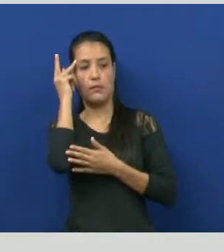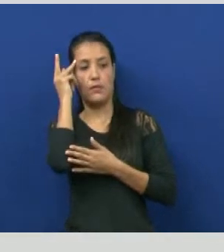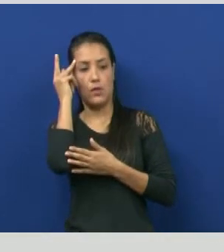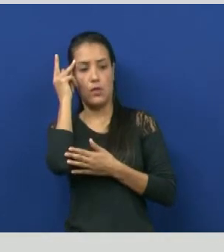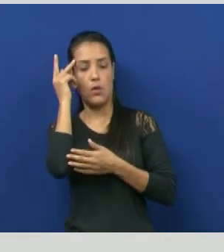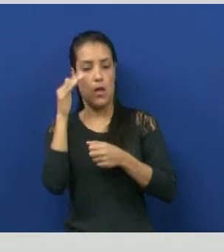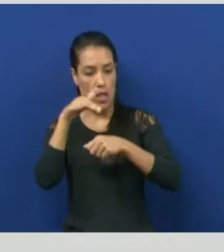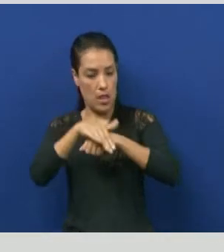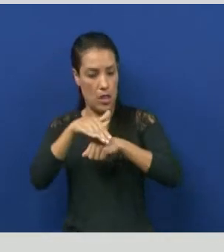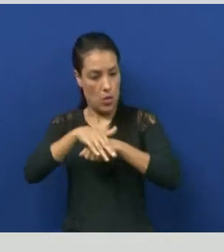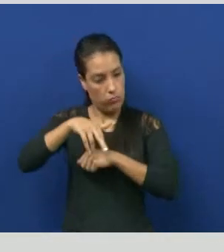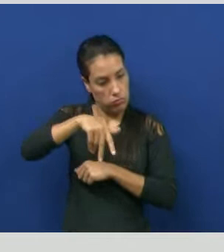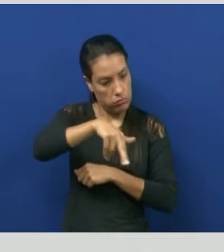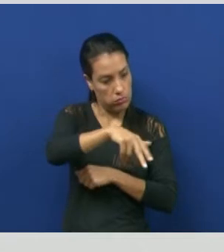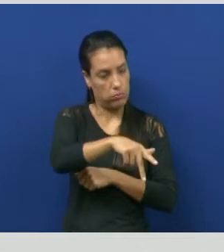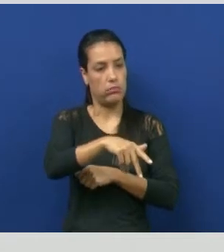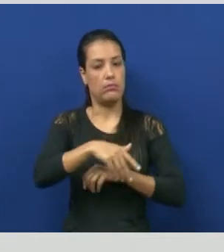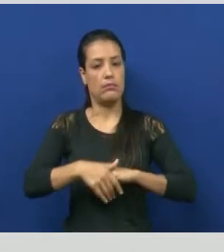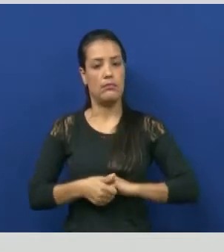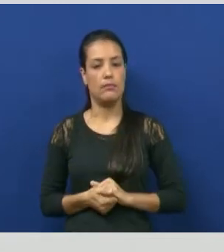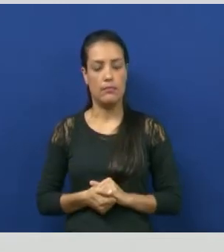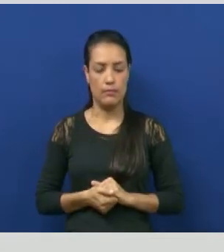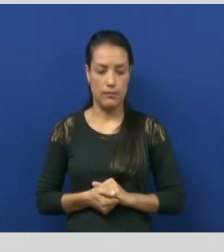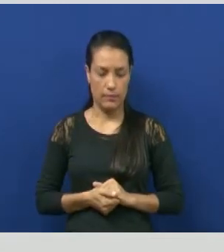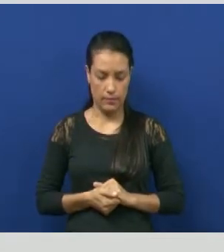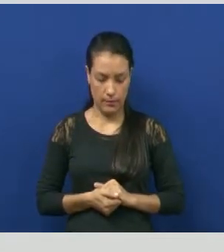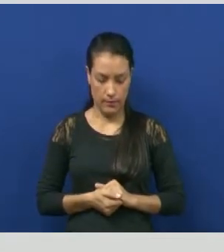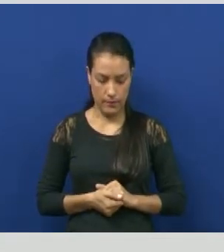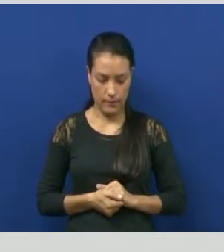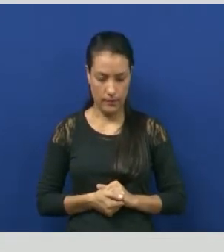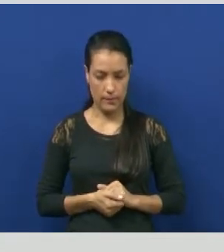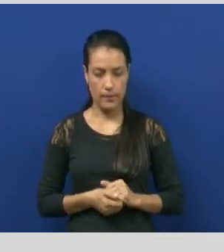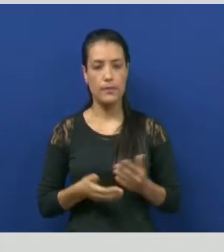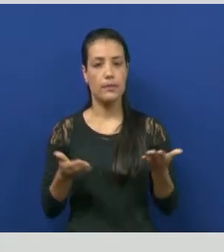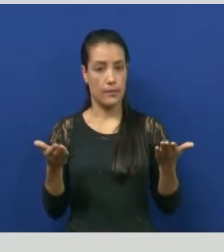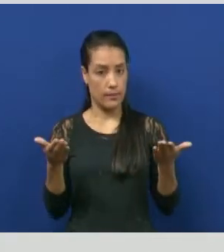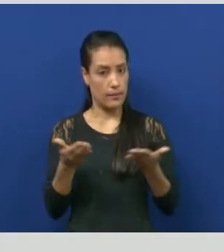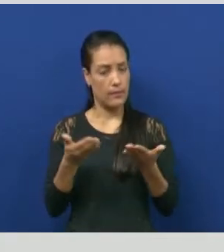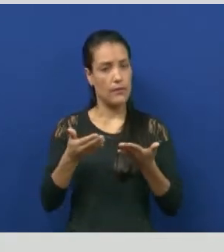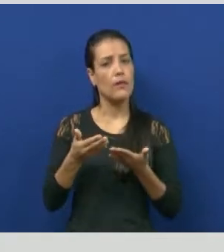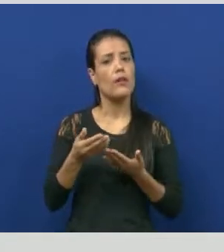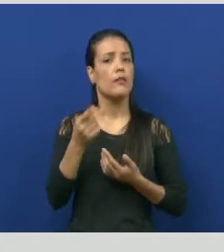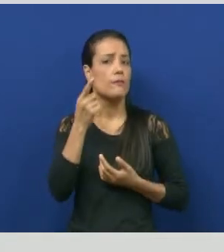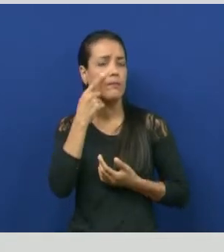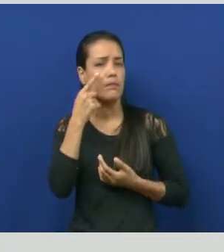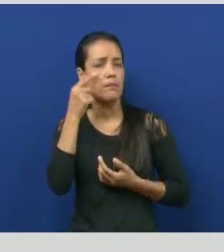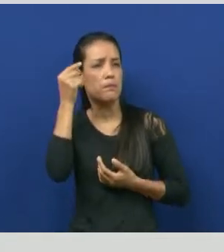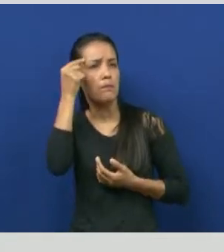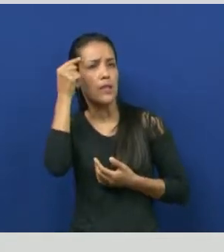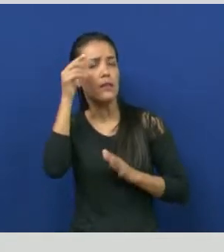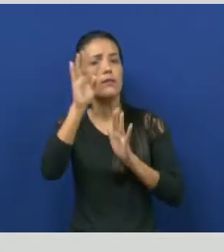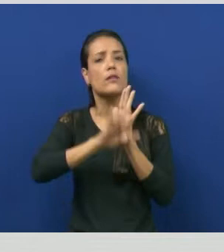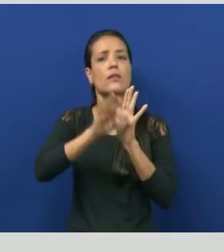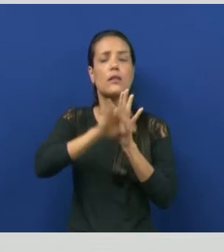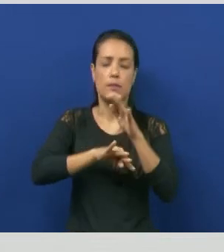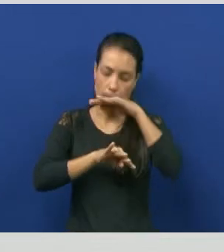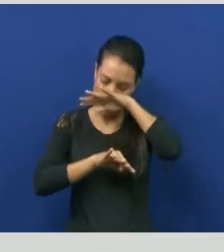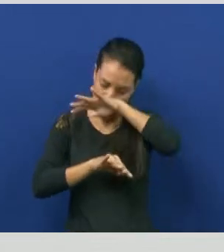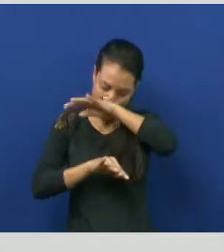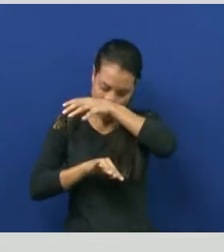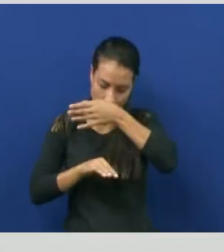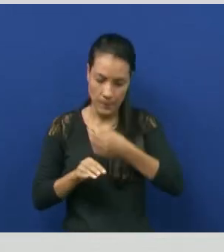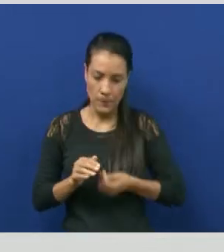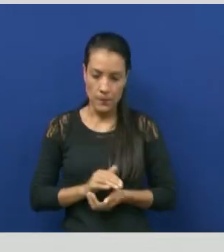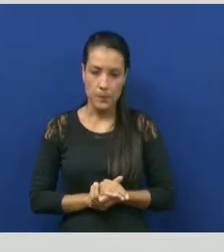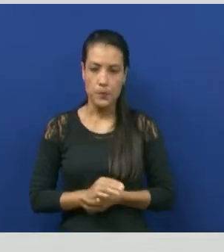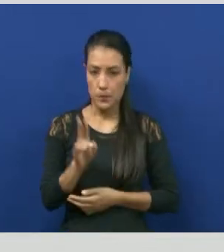sexta-feira. Vamos agora fazer a análise do que o autor utilizou para enriquecer o